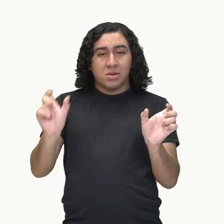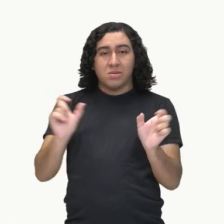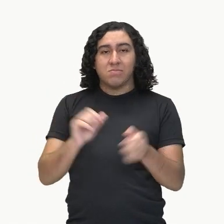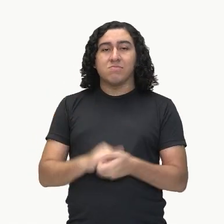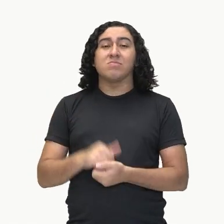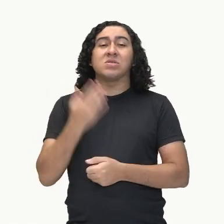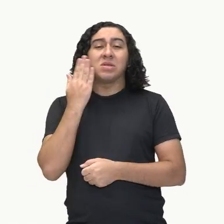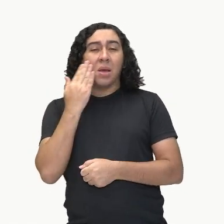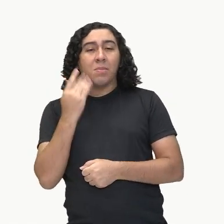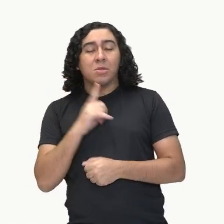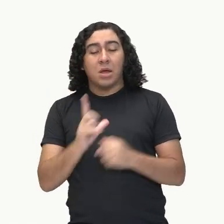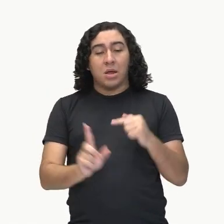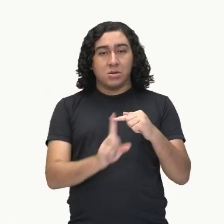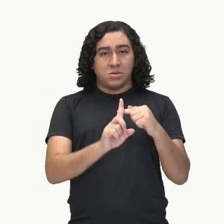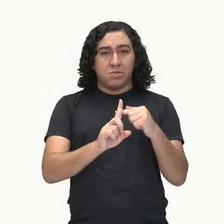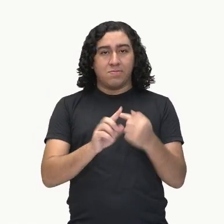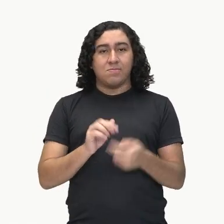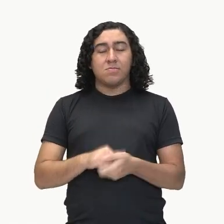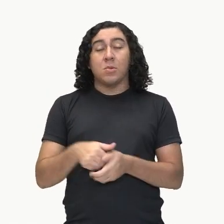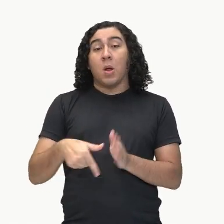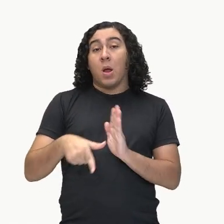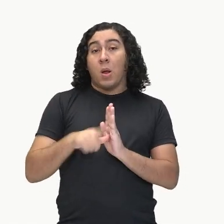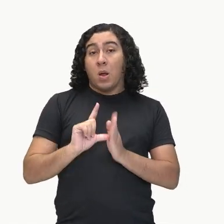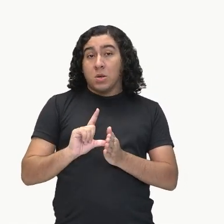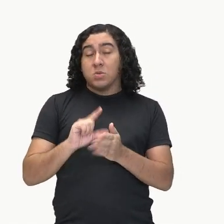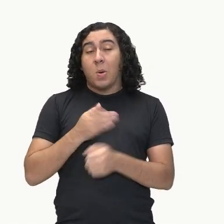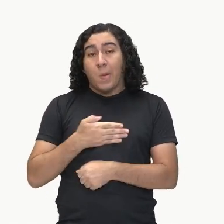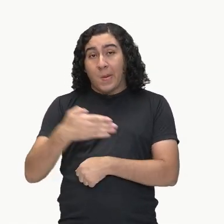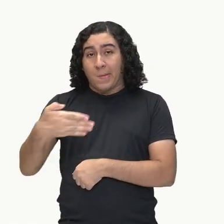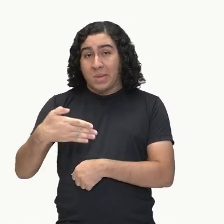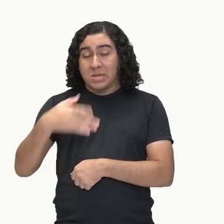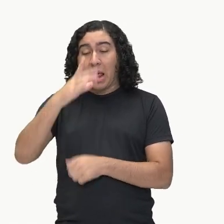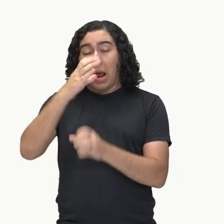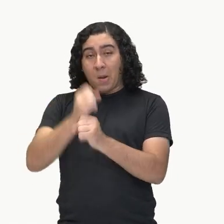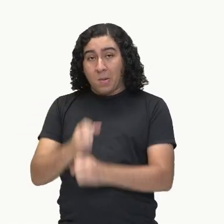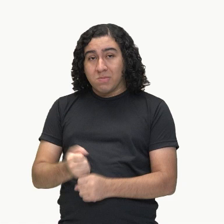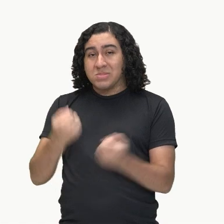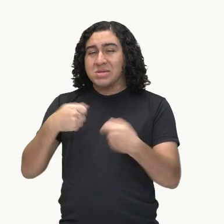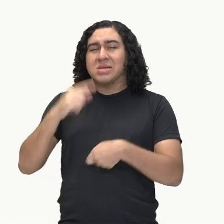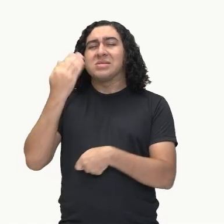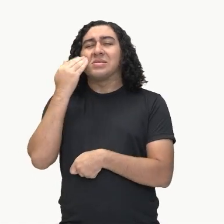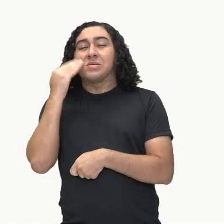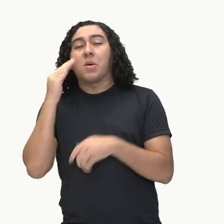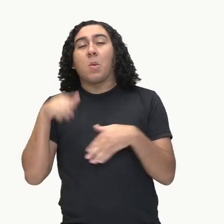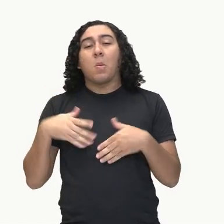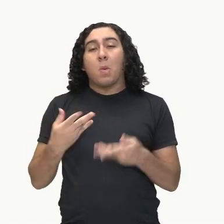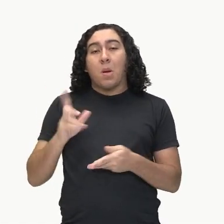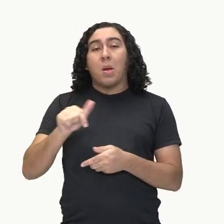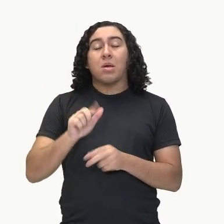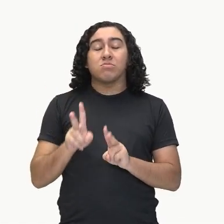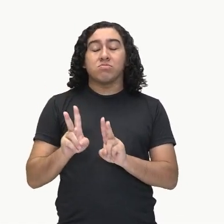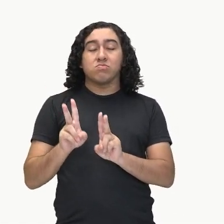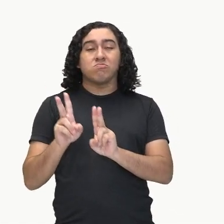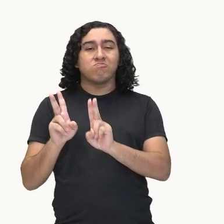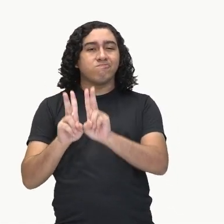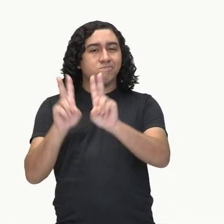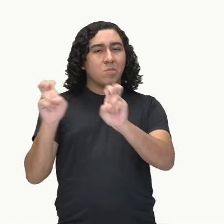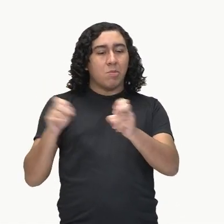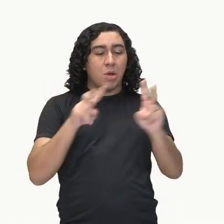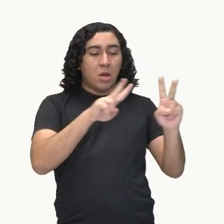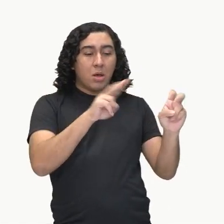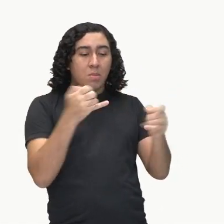de polinômios. Antes de começar a resolver, eu tenho que identificar quais são os termos semelhantes.